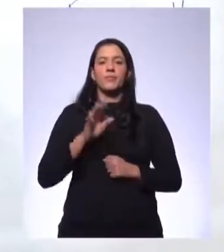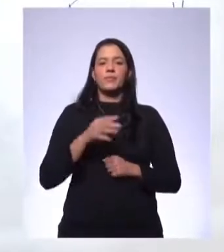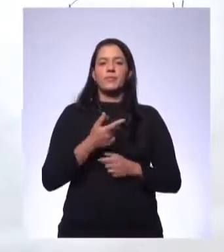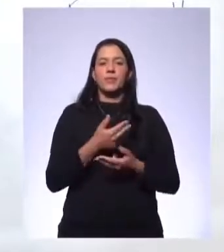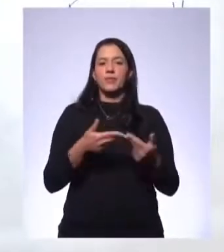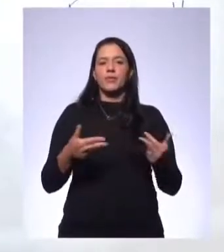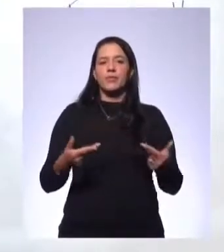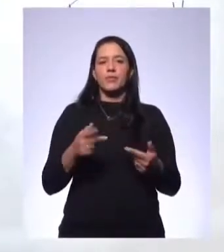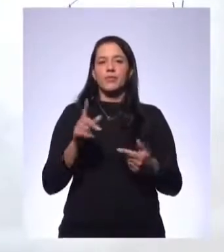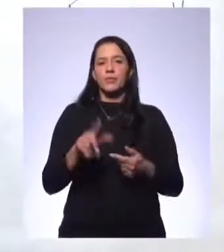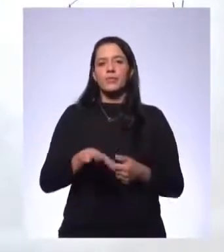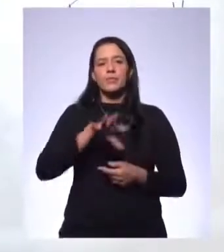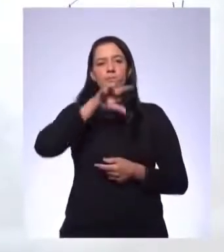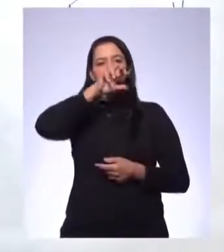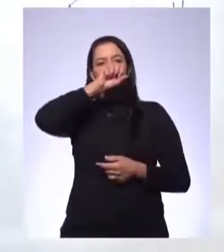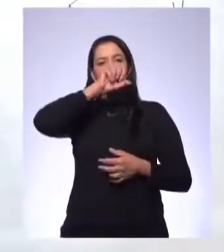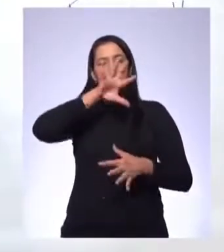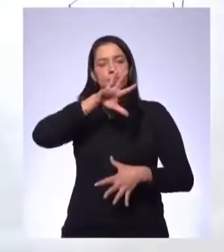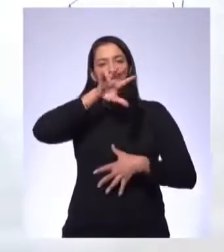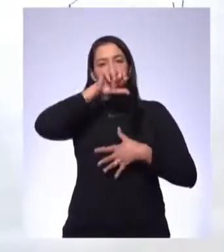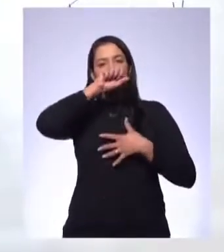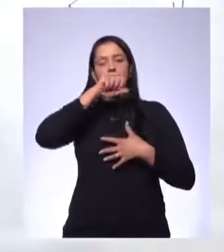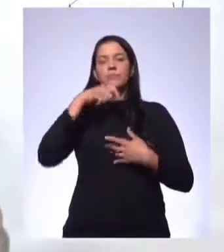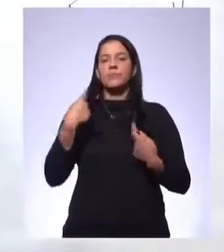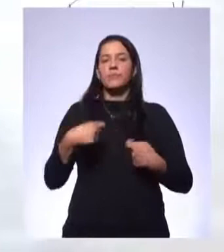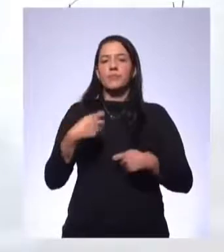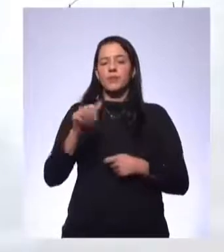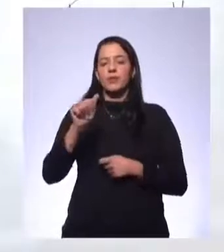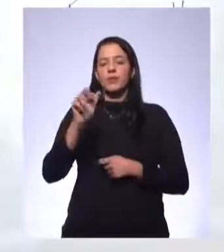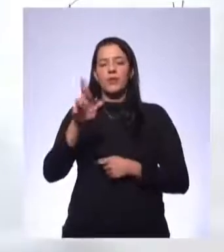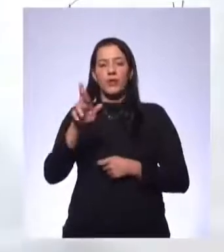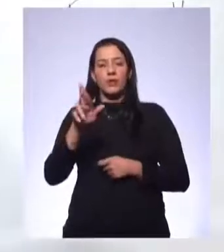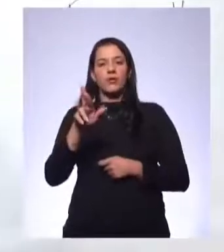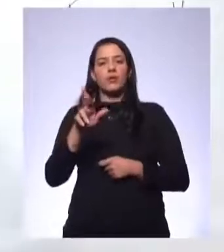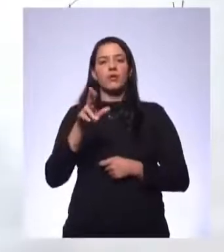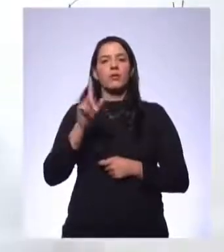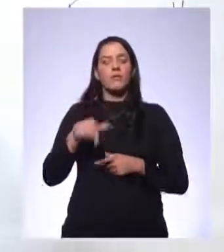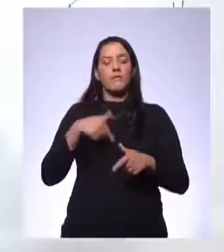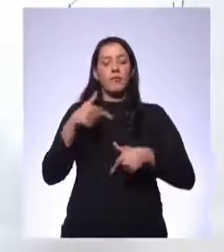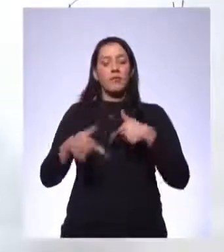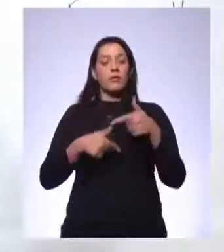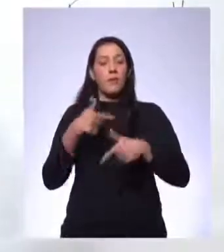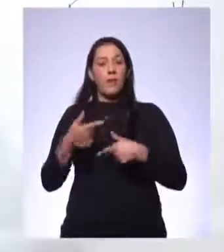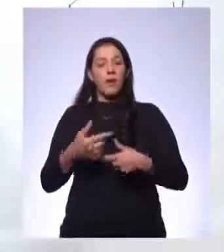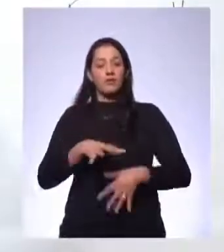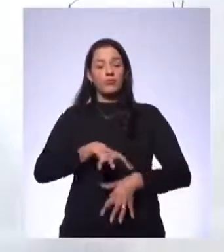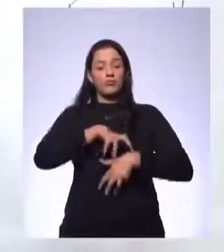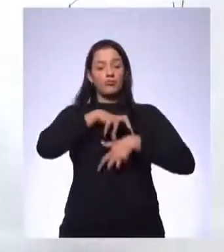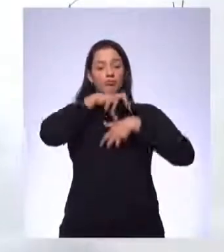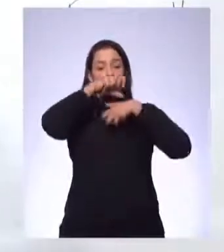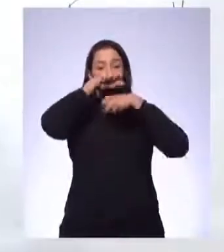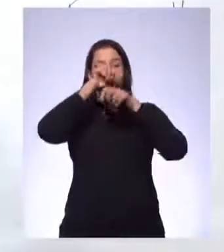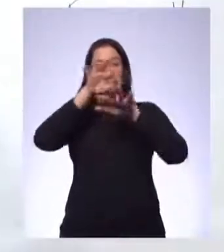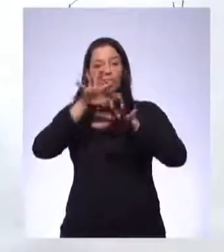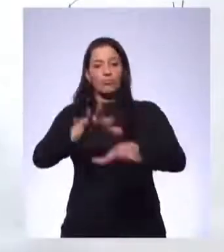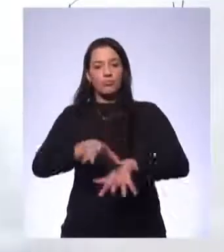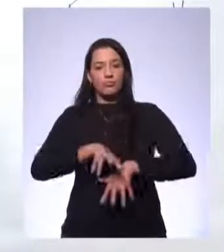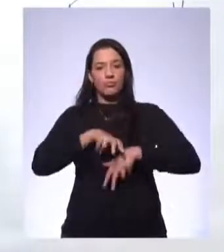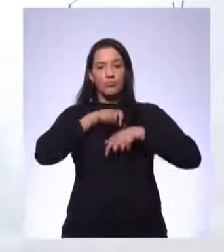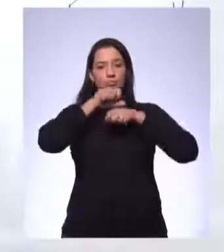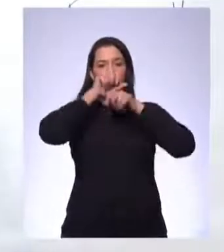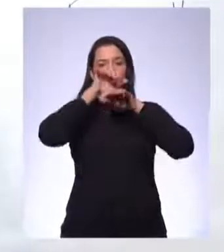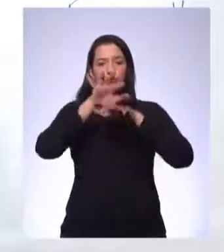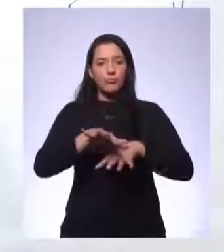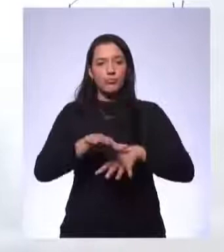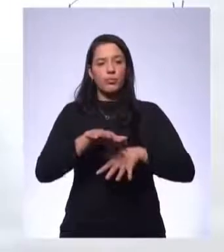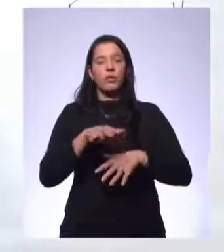importantes é a gente respirar. Para a gente respirar tem que ter ar. Quem faz esse trabalho de fazer o ar ficar propício para as